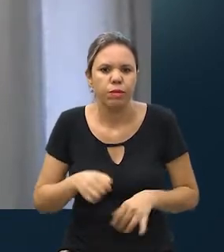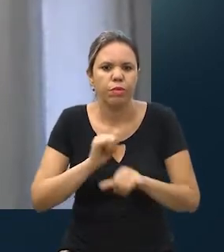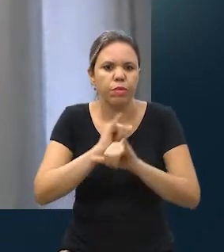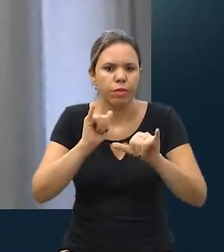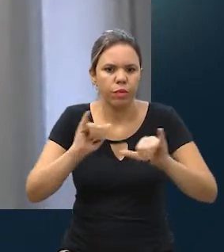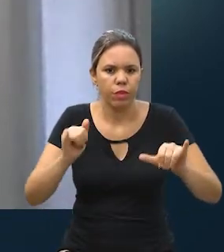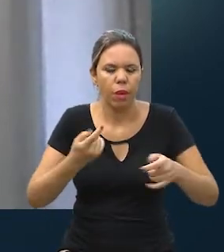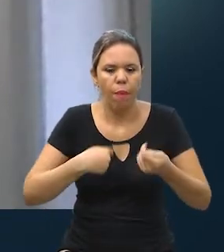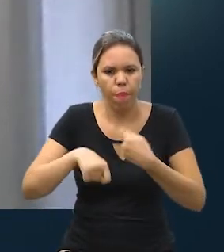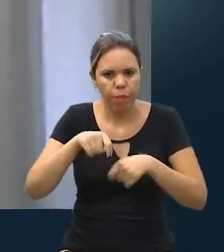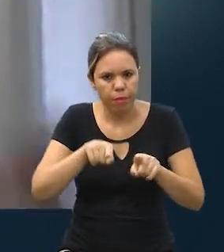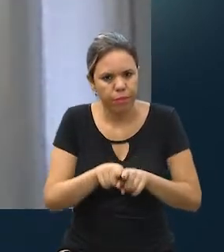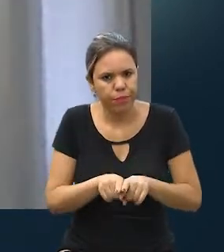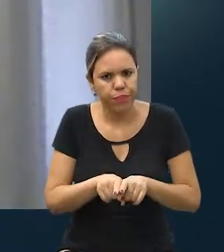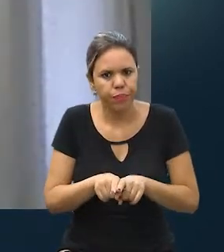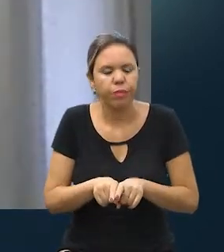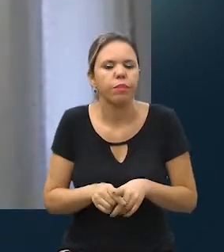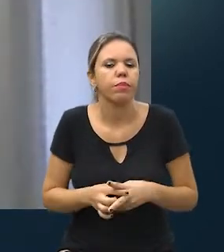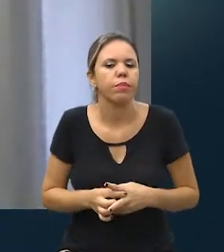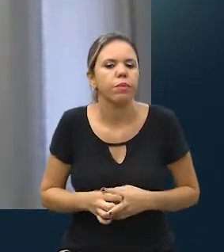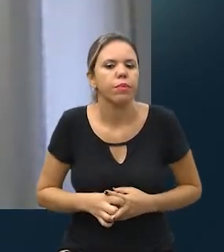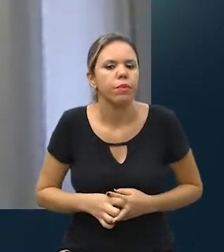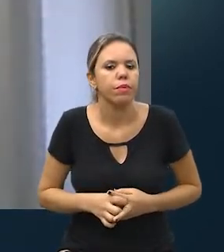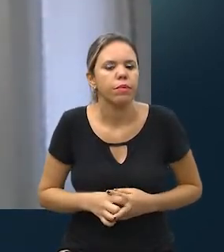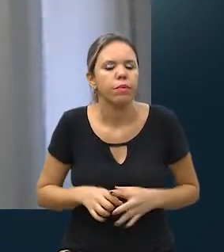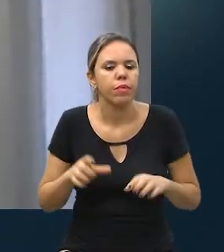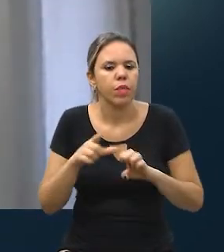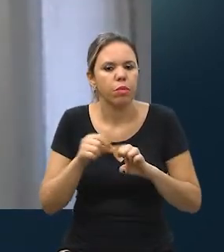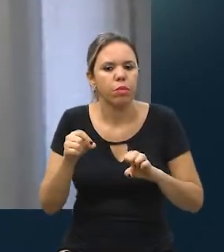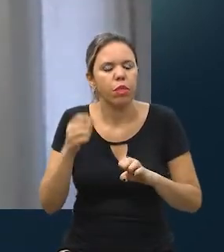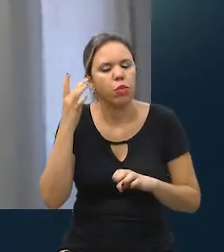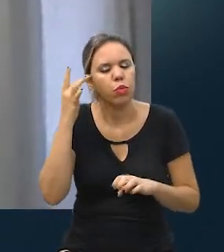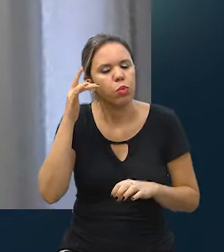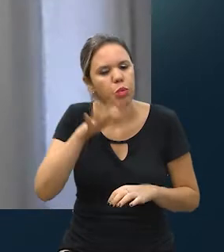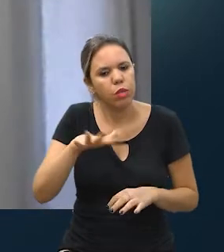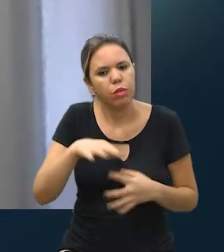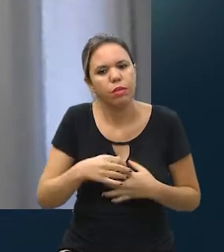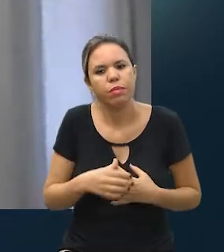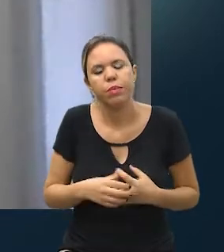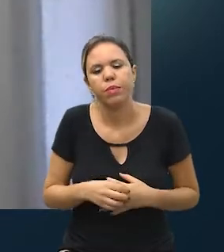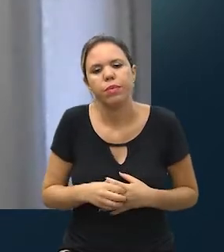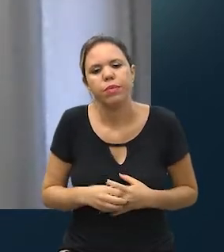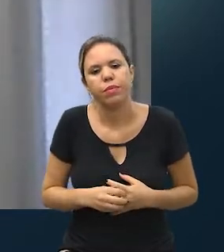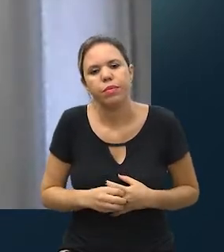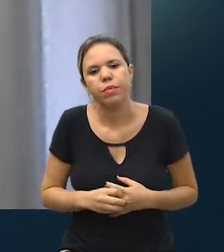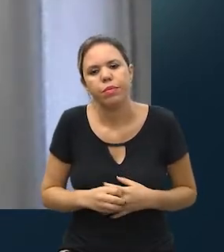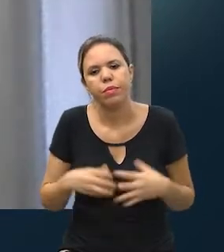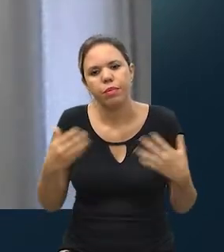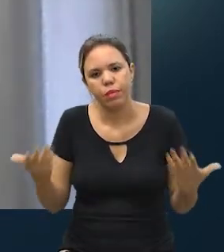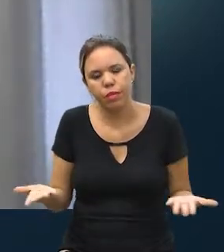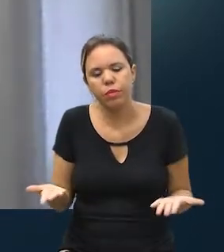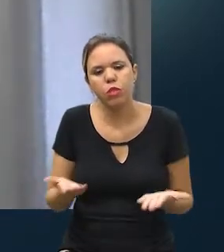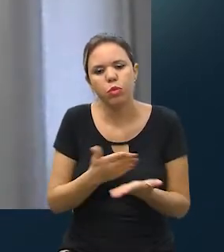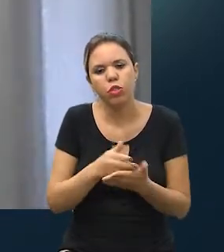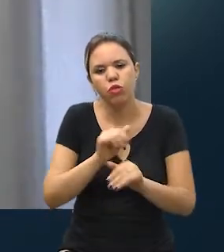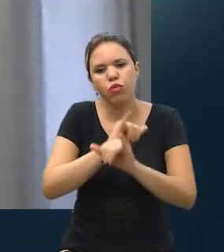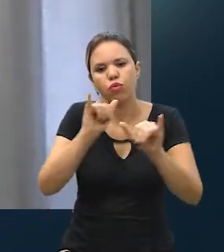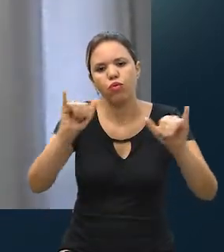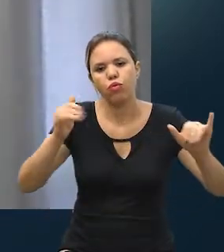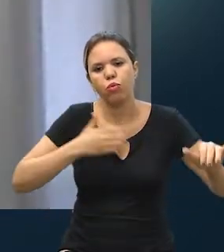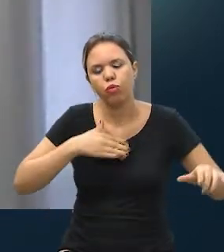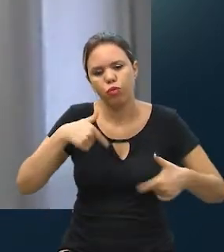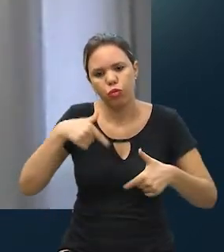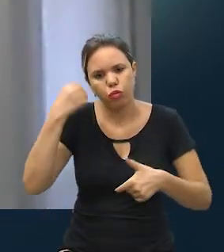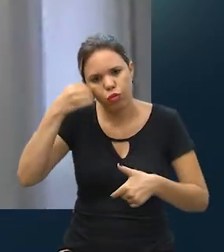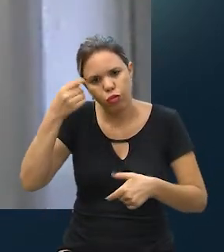Anunciei o meu negócio na plataforma Mulheres Empreendedoras Maduras, né? E então eu comecei a divulgar meu trabalho. Para